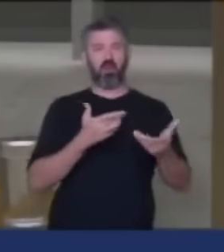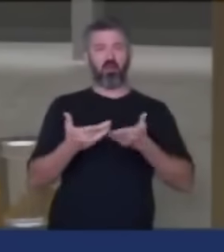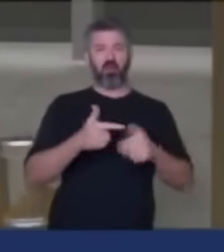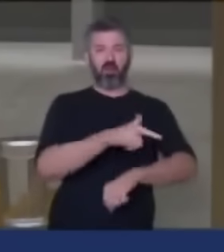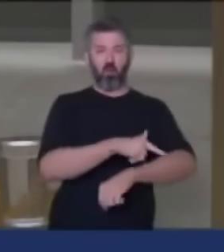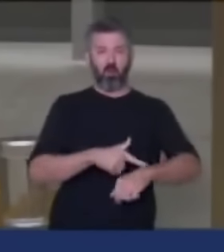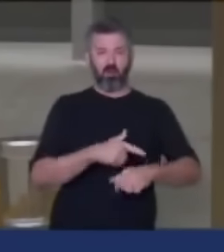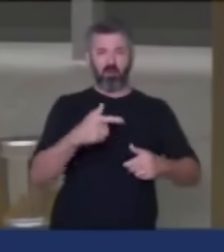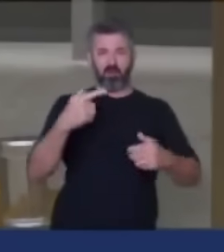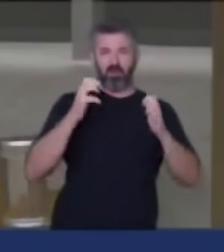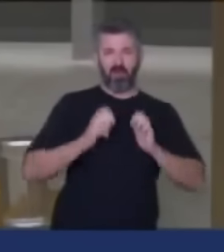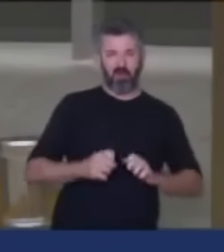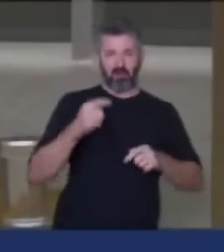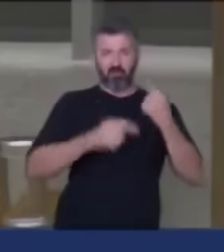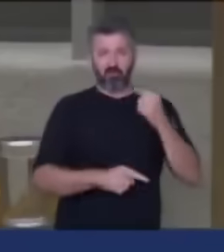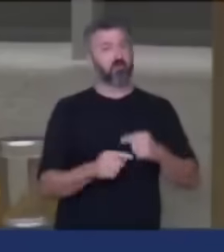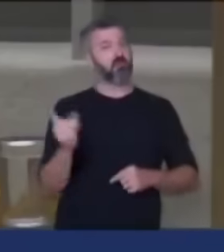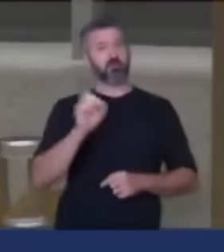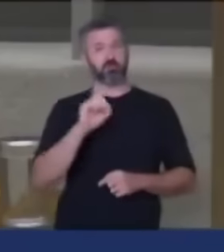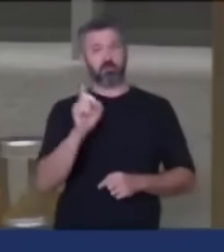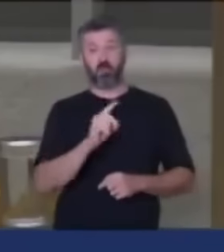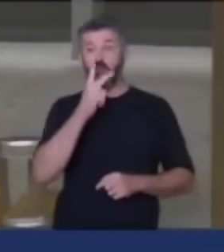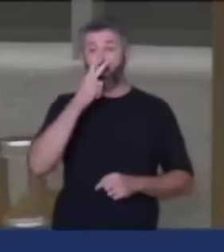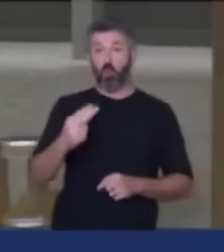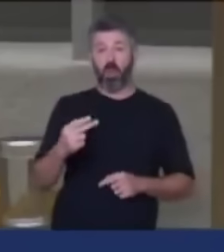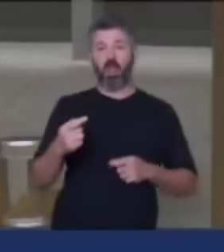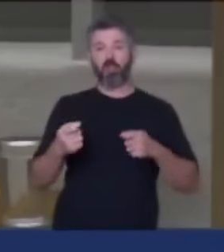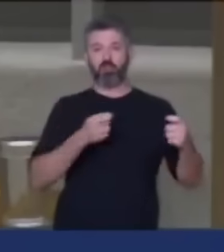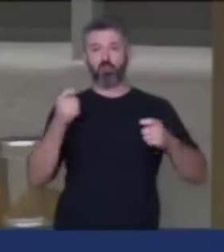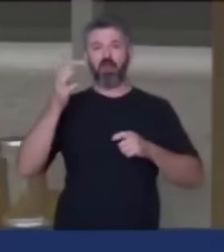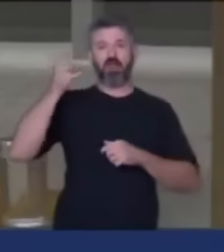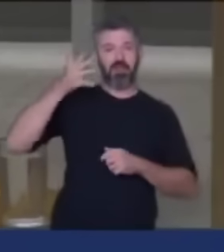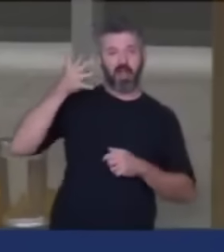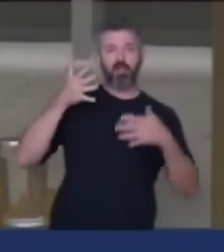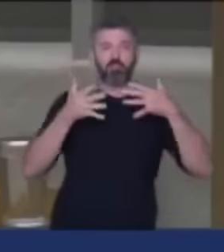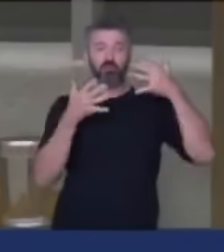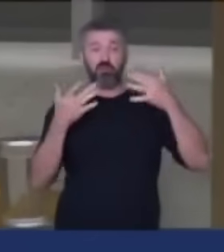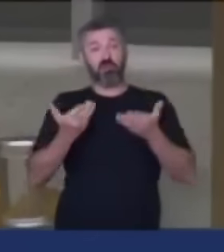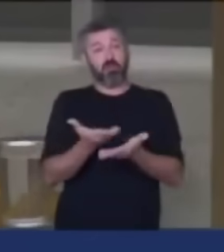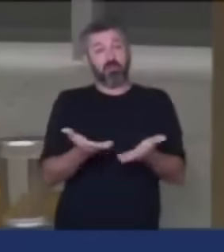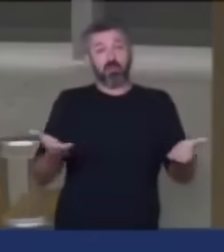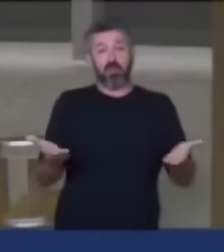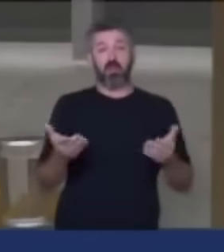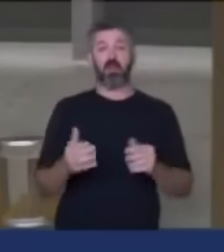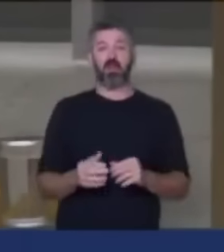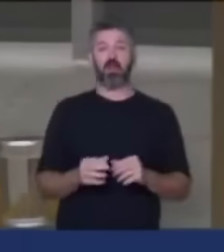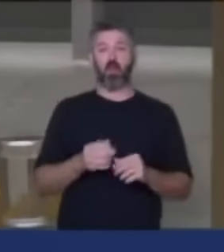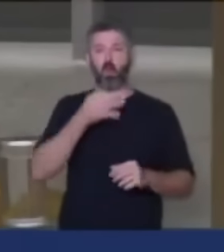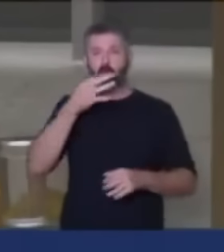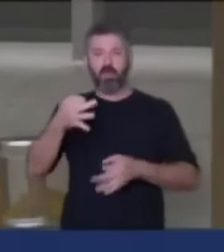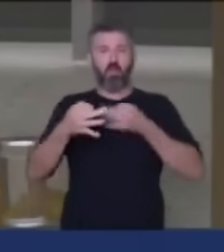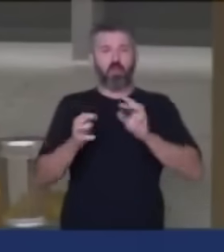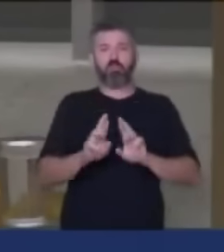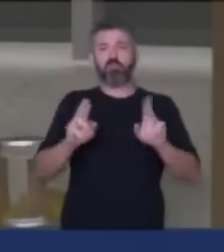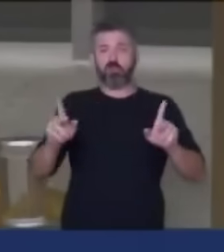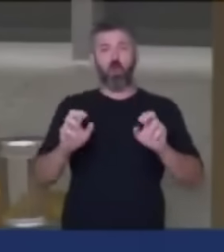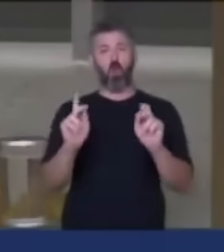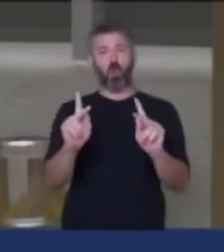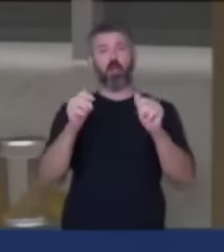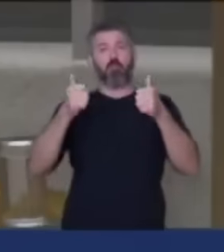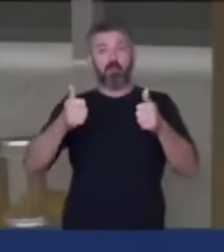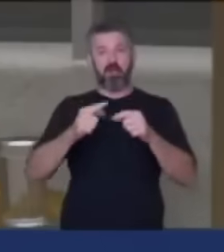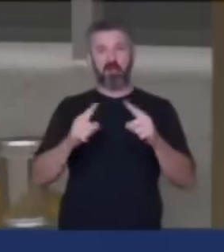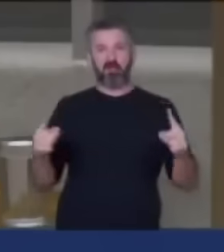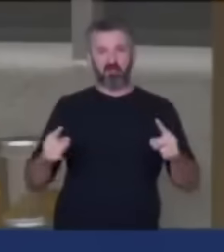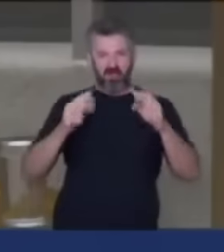nenhum tipo de parlamentar eu acho que a disputa de narrativas estão colocadas as políticas são legítimas agora a